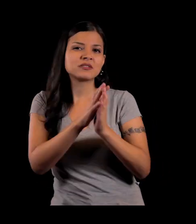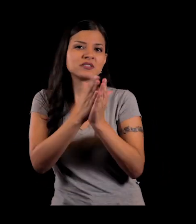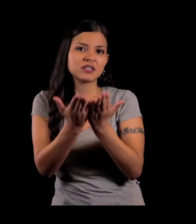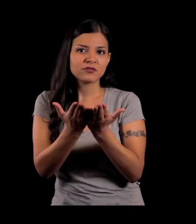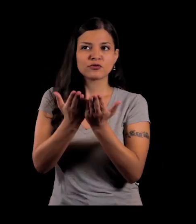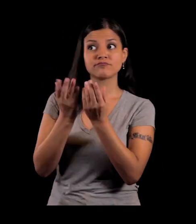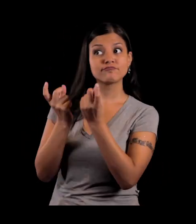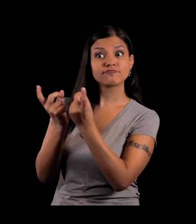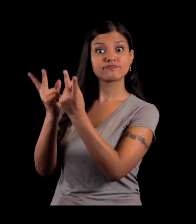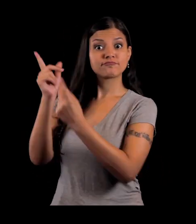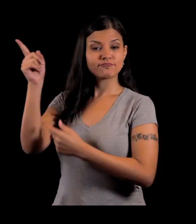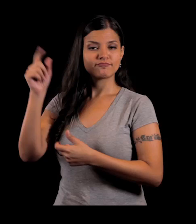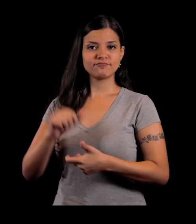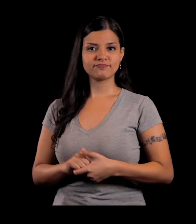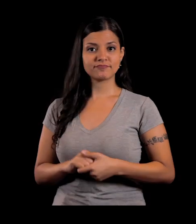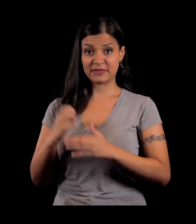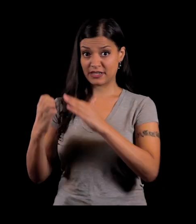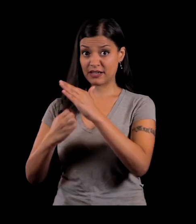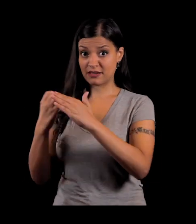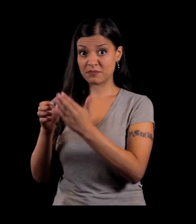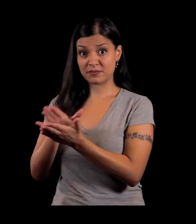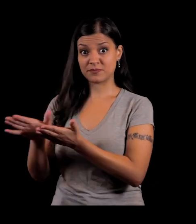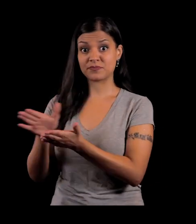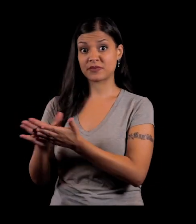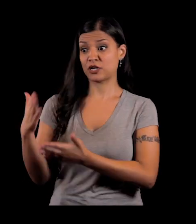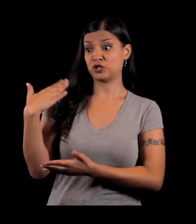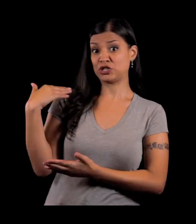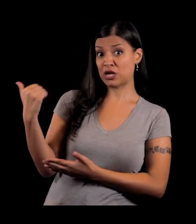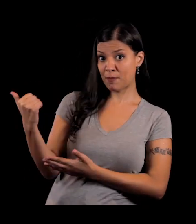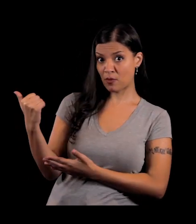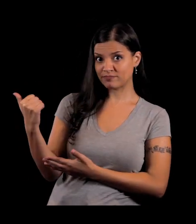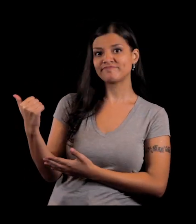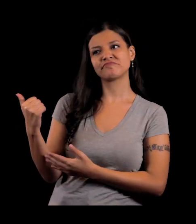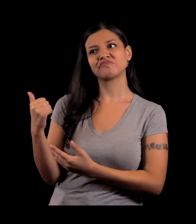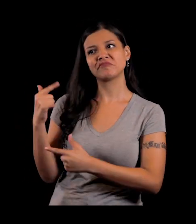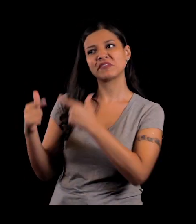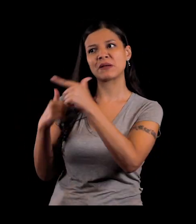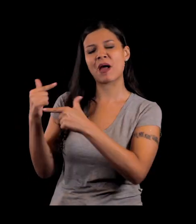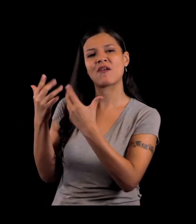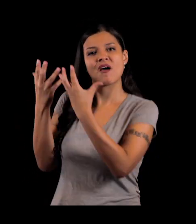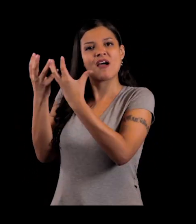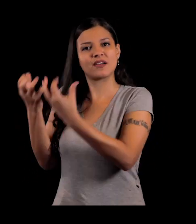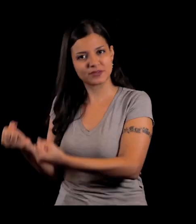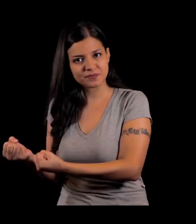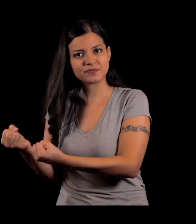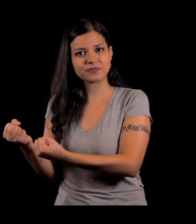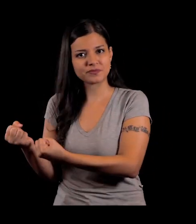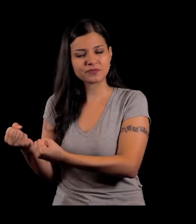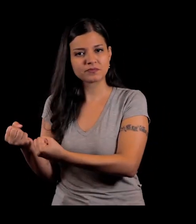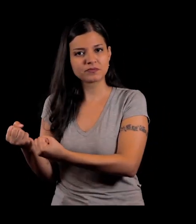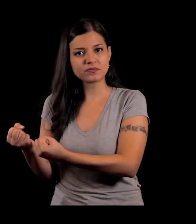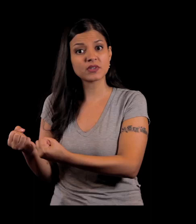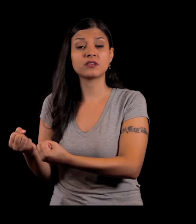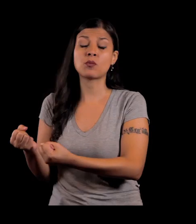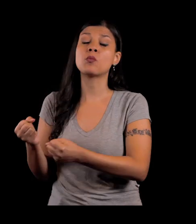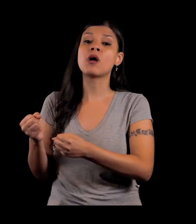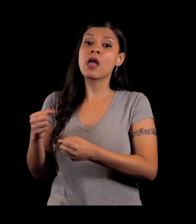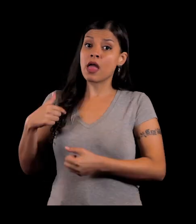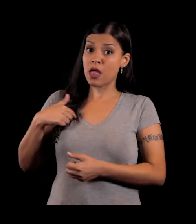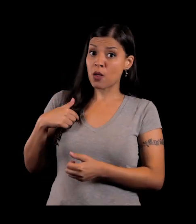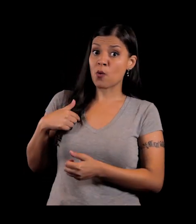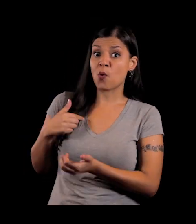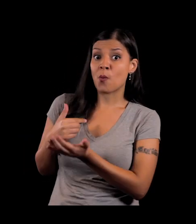editora contatou-me e aceitei esta tarefa. Então, este é o meu começo de ser